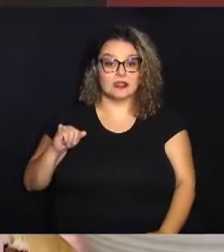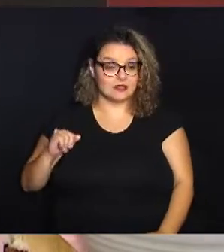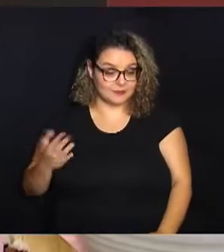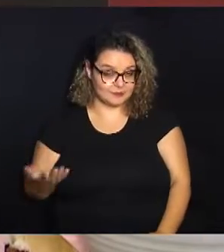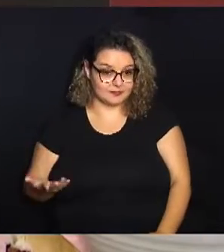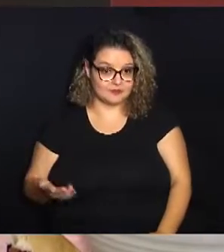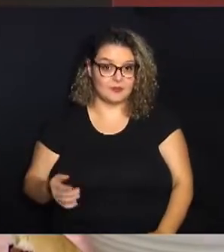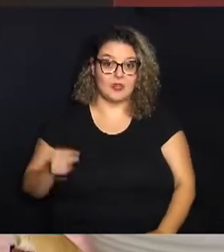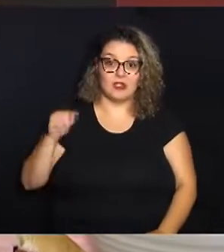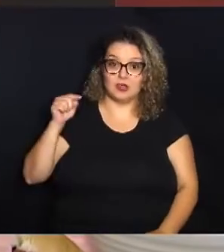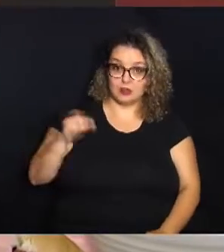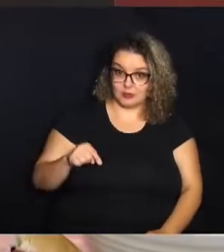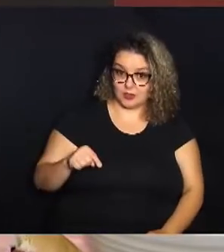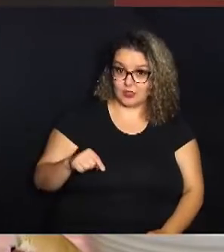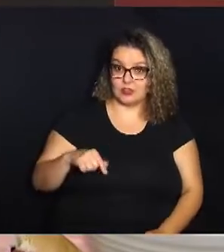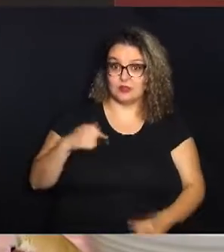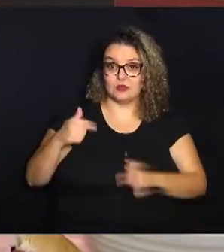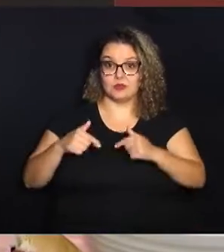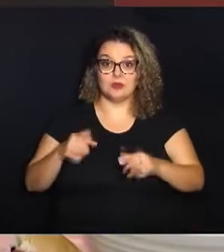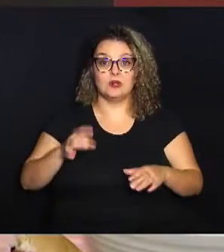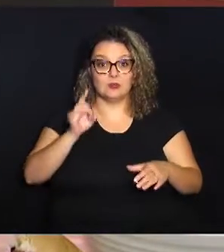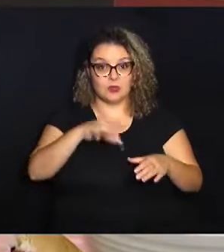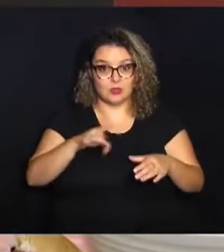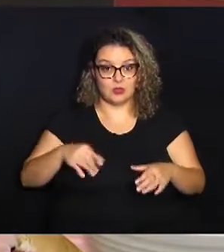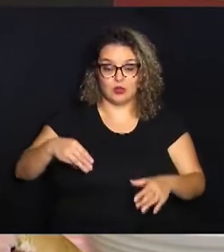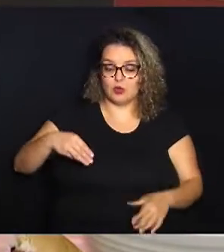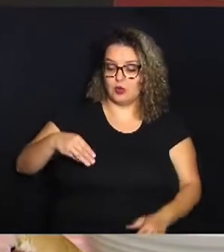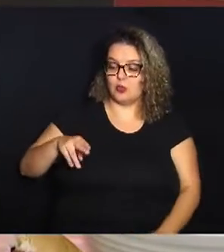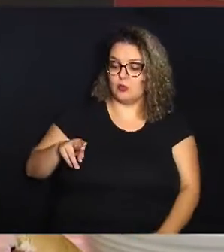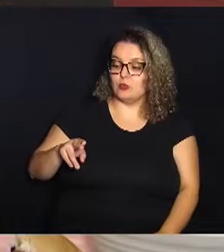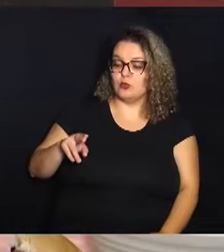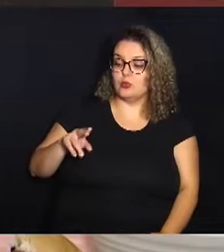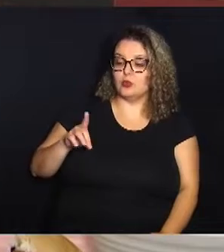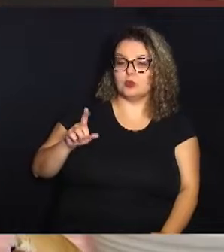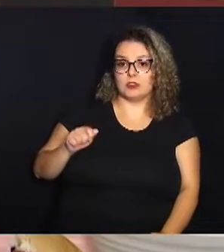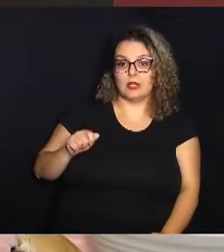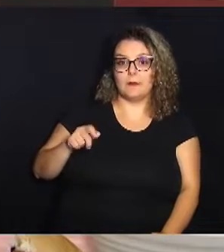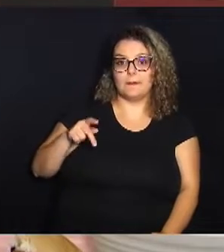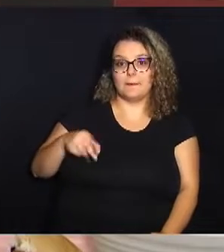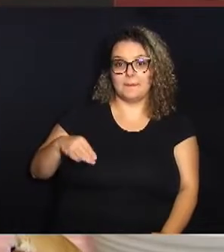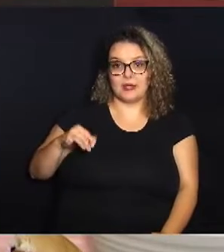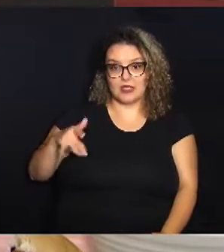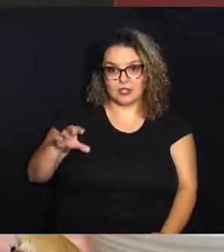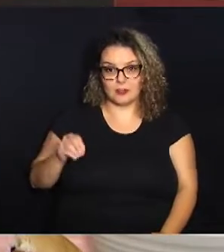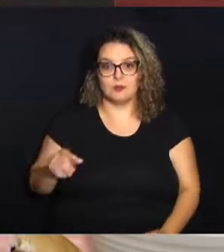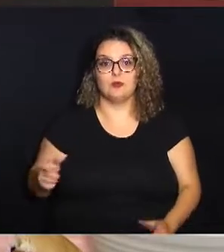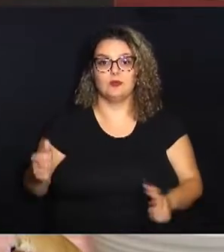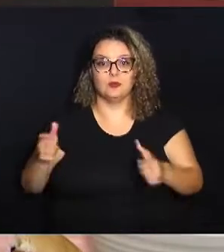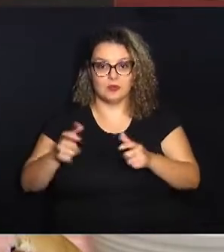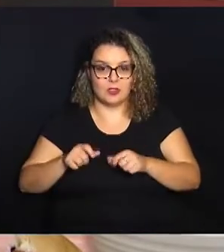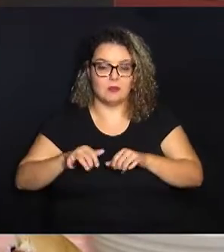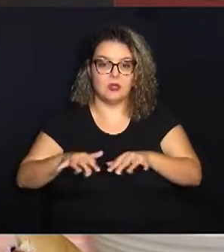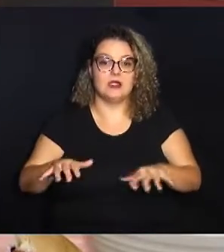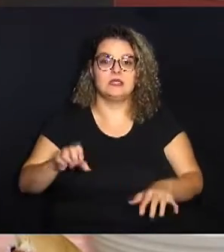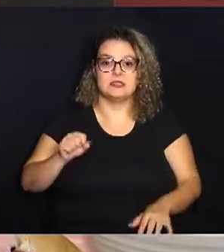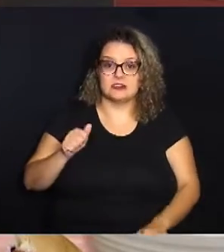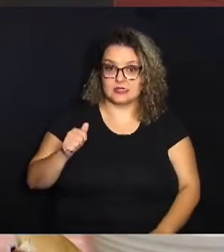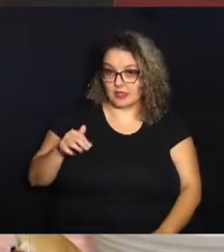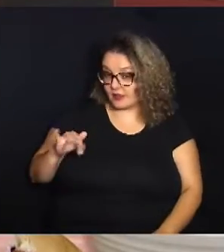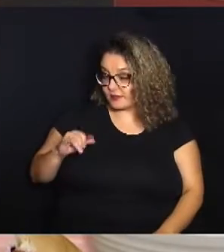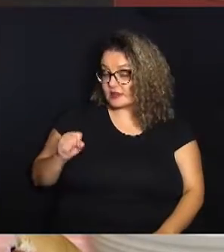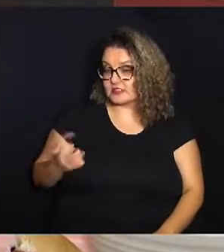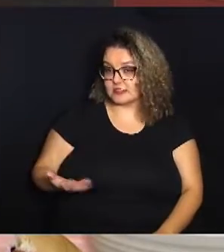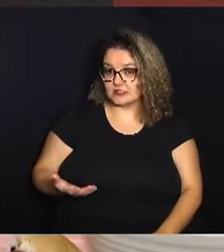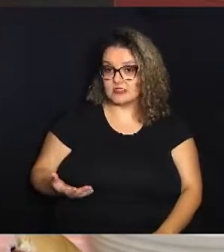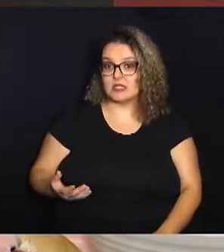E para isso nós trabalhamos com um plantio de mudas micropropagadas em comunidades, em SAFs, gerando